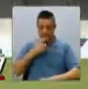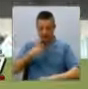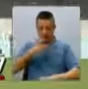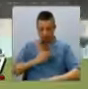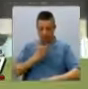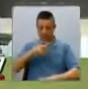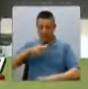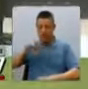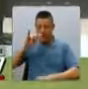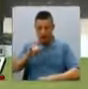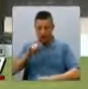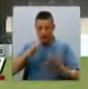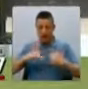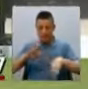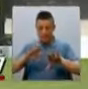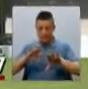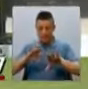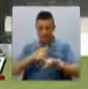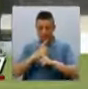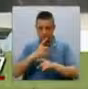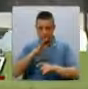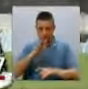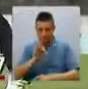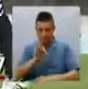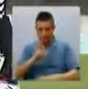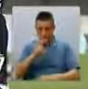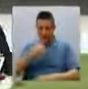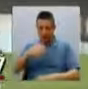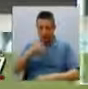Cabral de regresso à equipa estão frano e